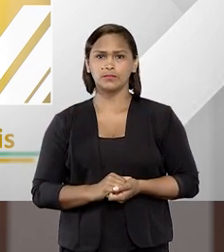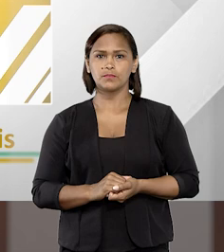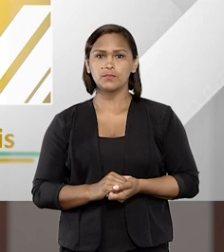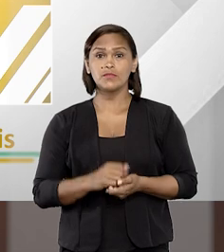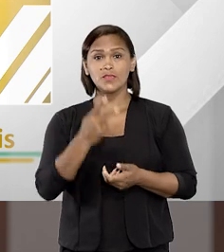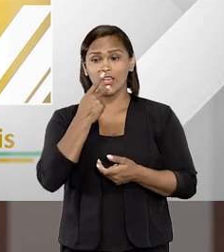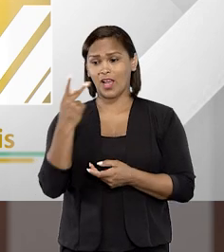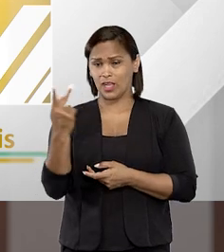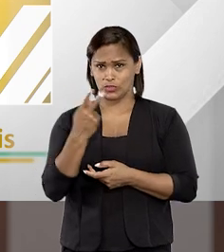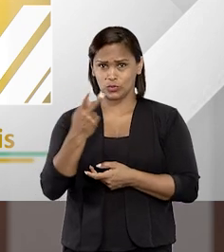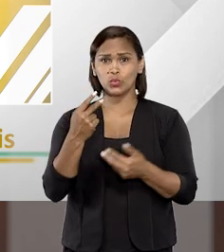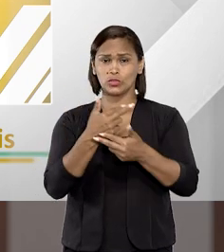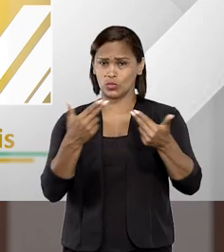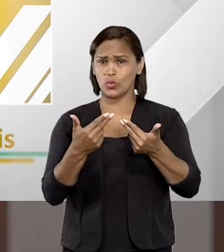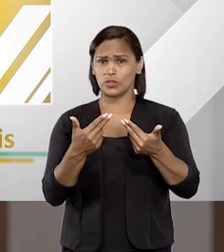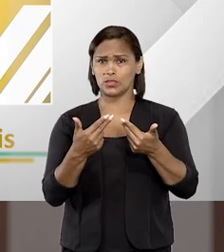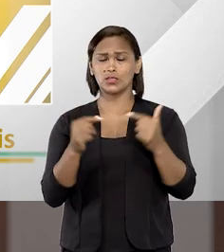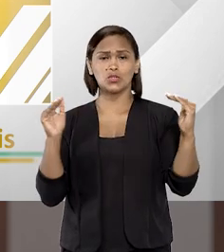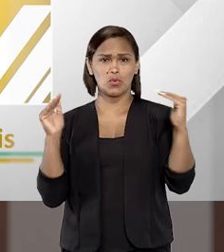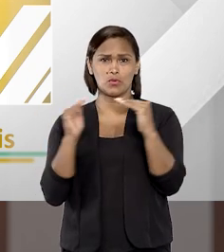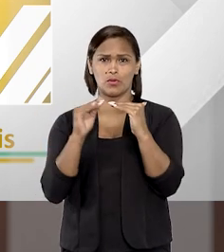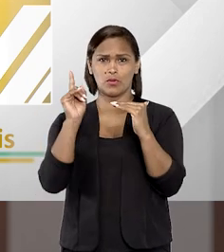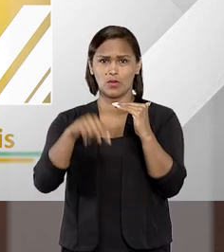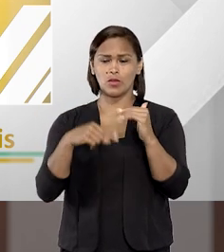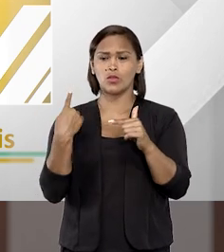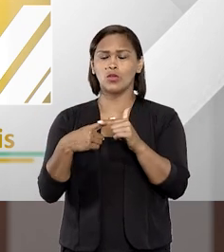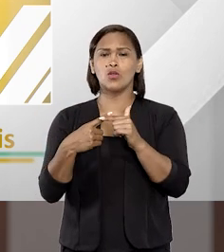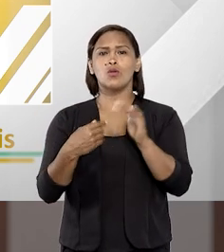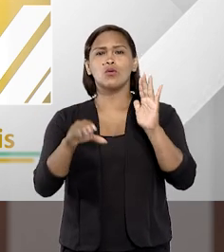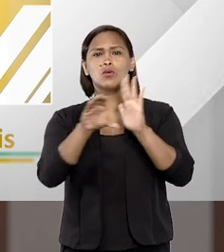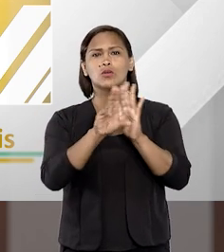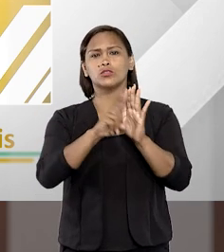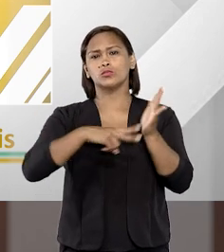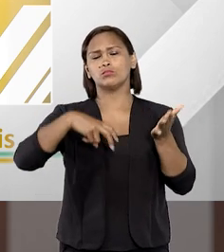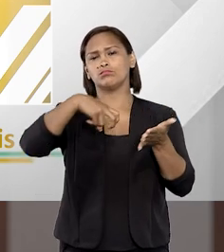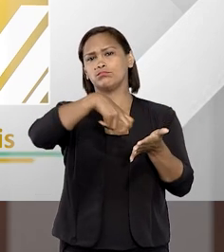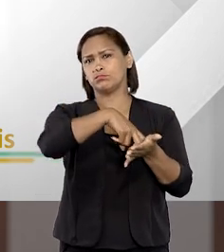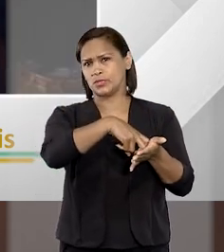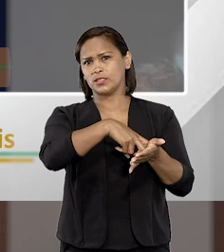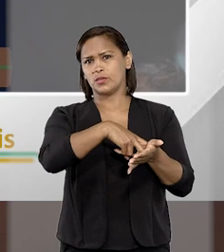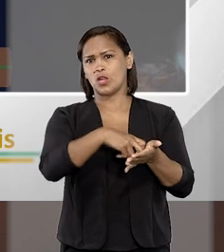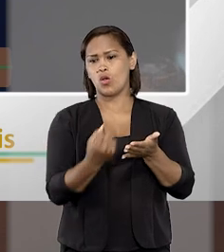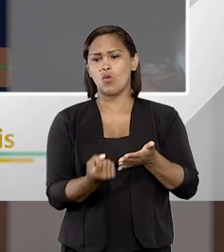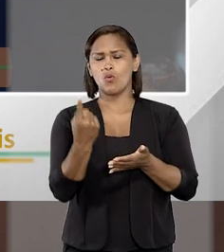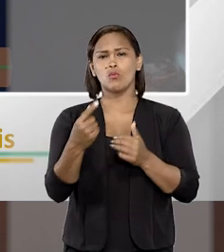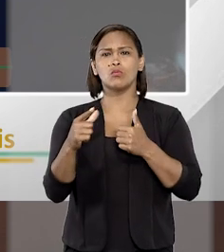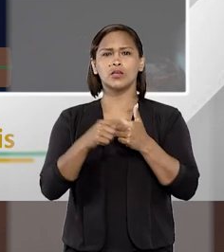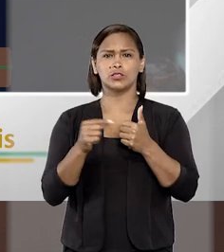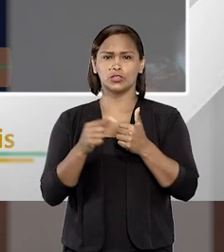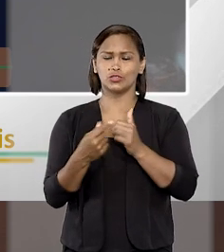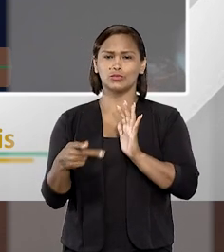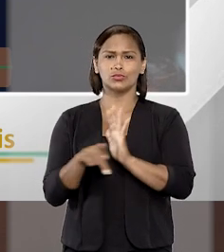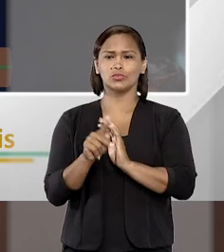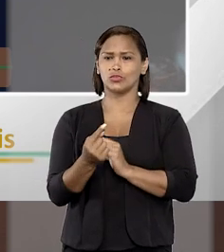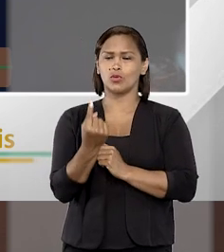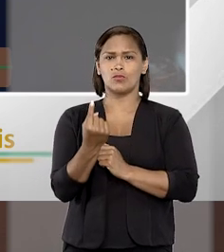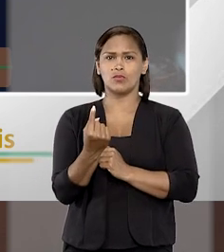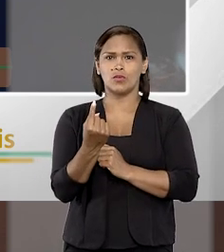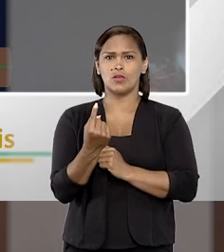que as duas coisas nosso código penal destinou apenas um artigo